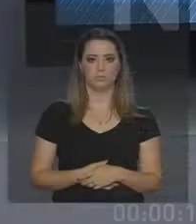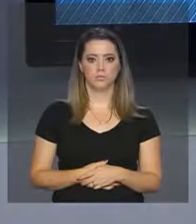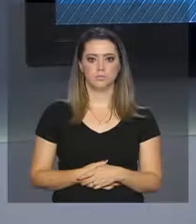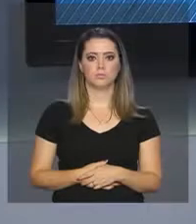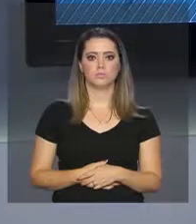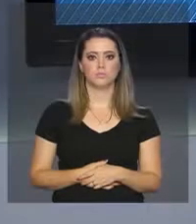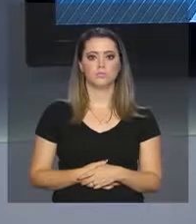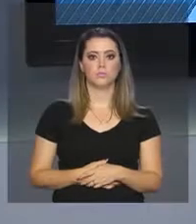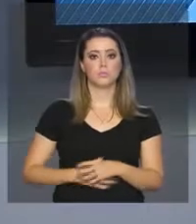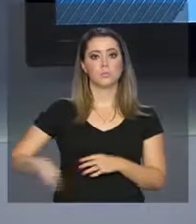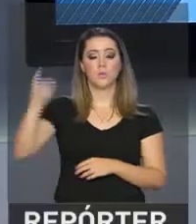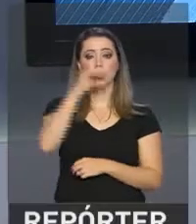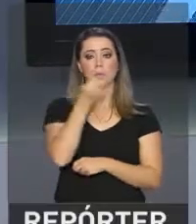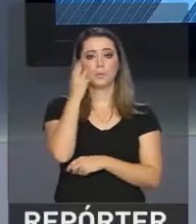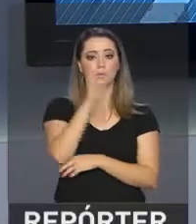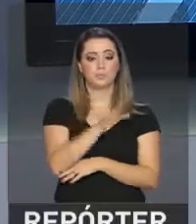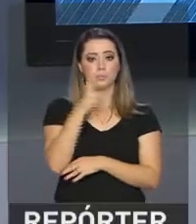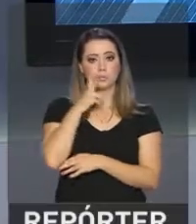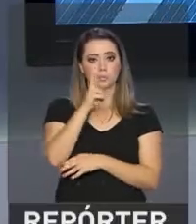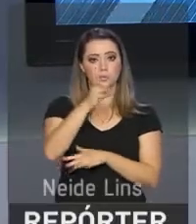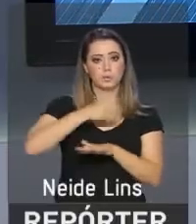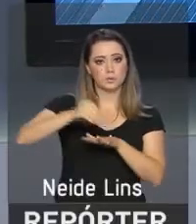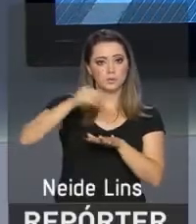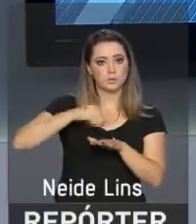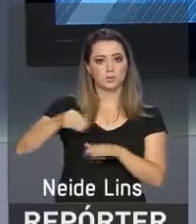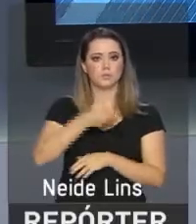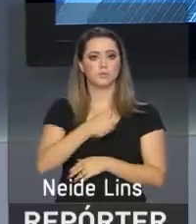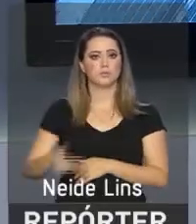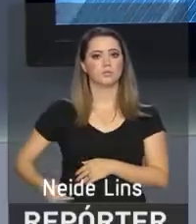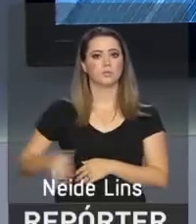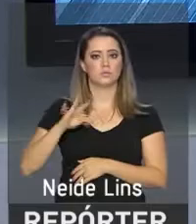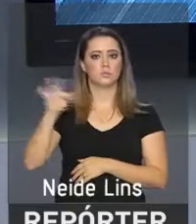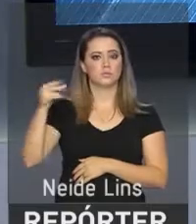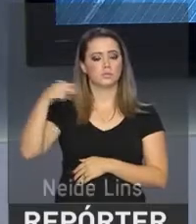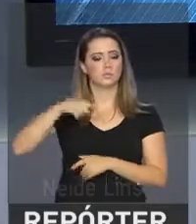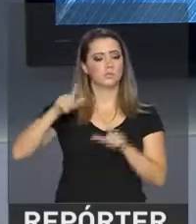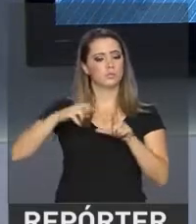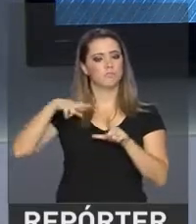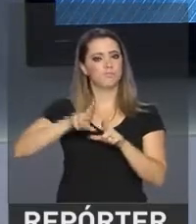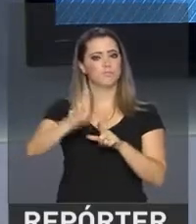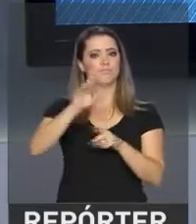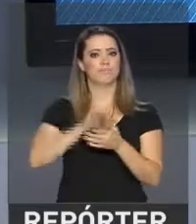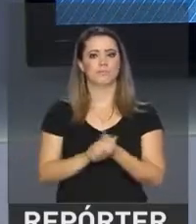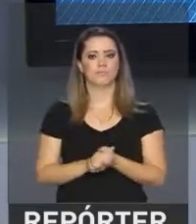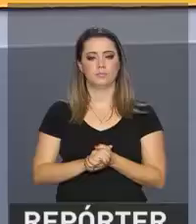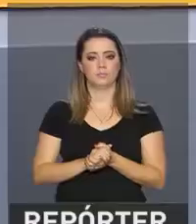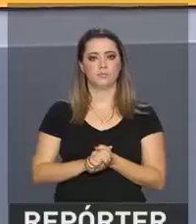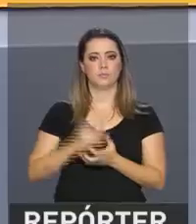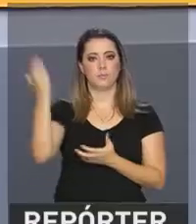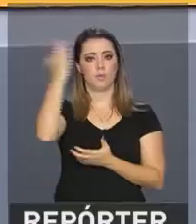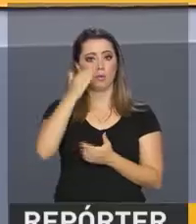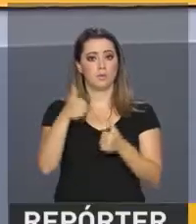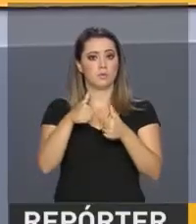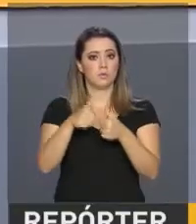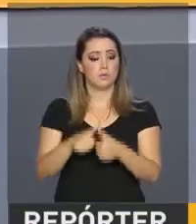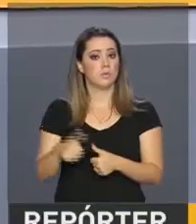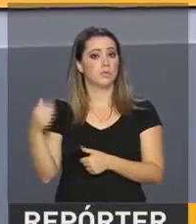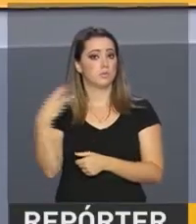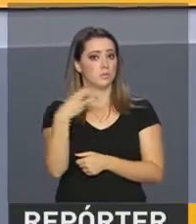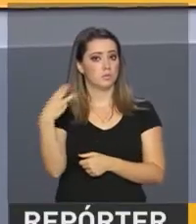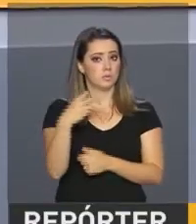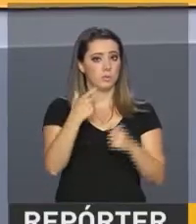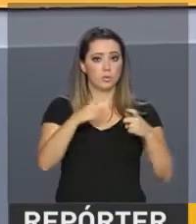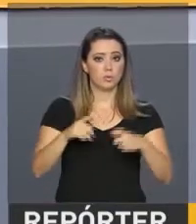o a boa tarde acompanha agora as notícias do governo federal aqui no repórter nbr o brasil ocupa o